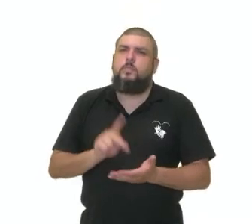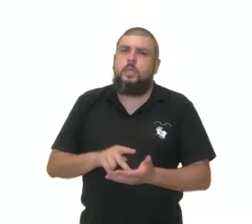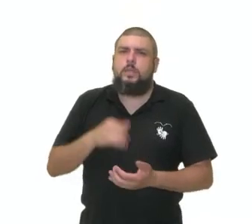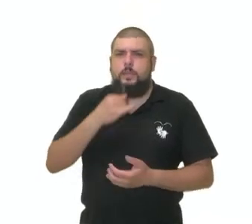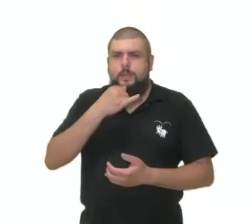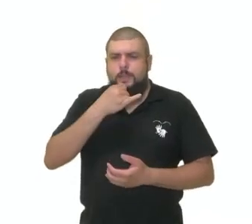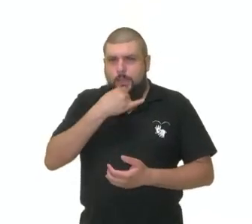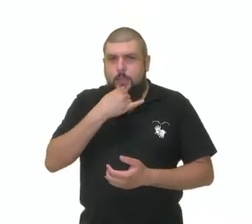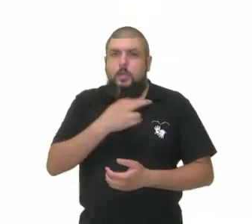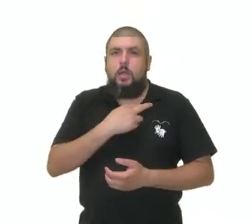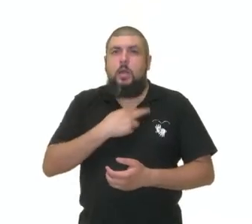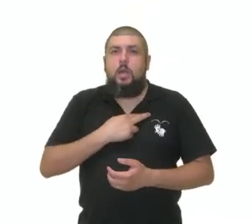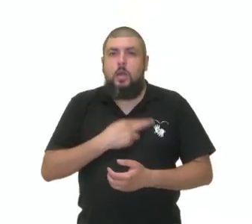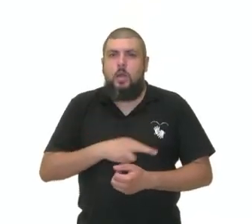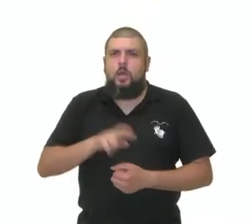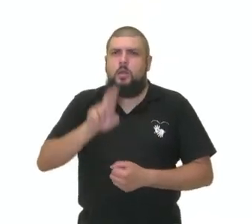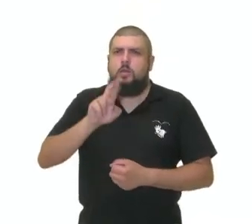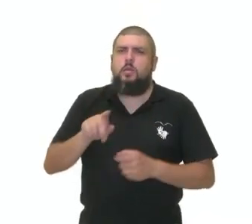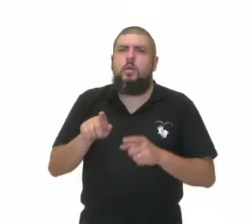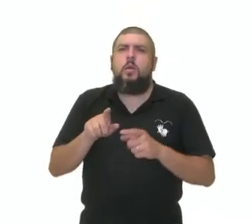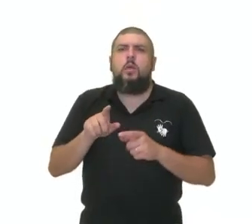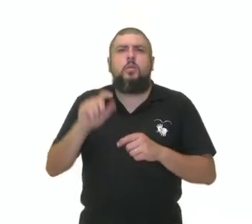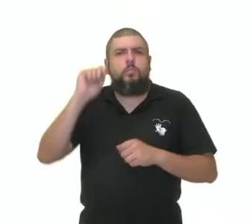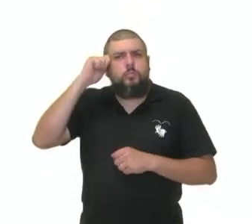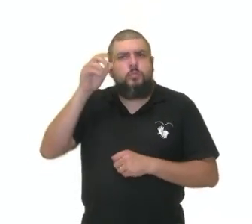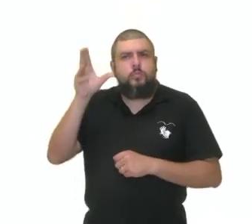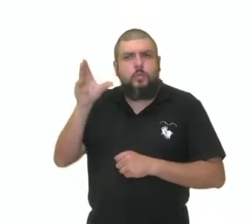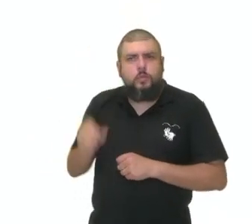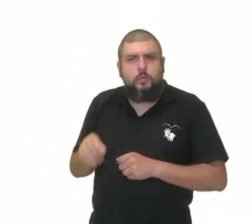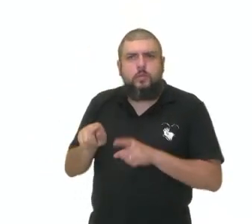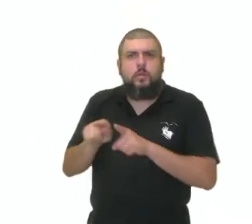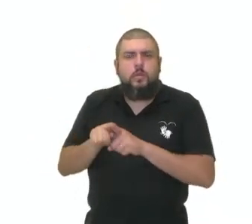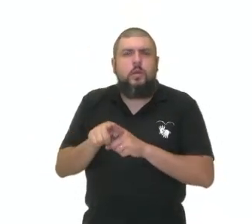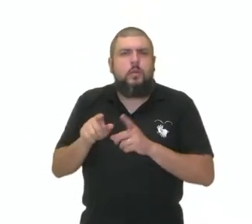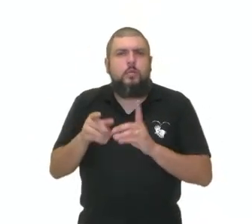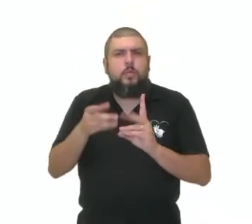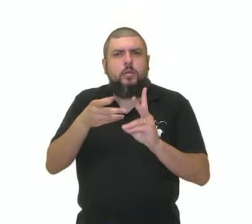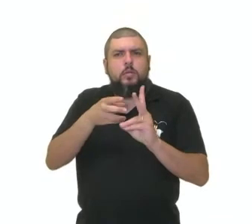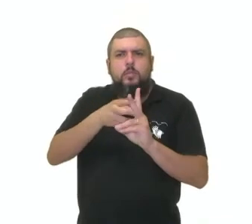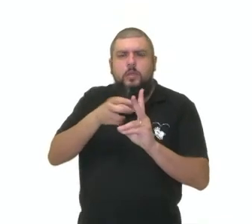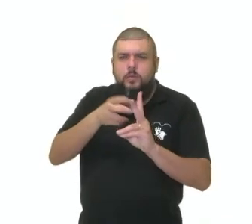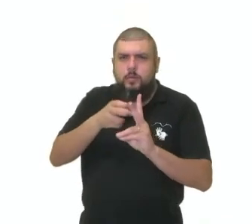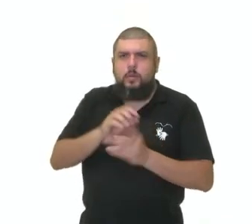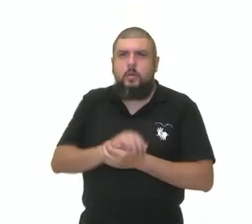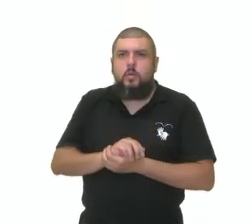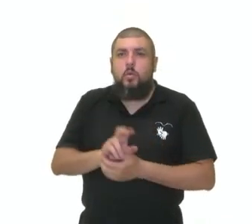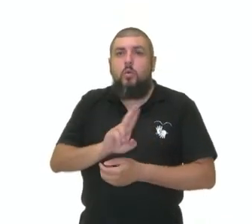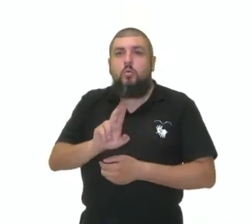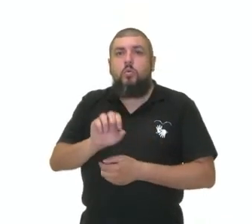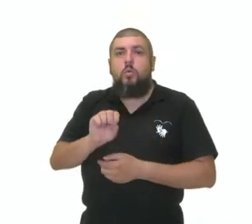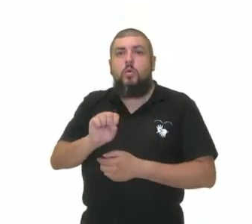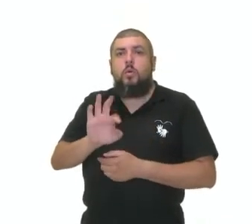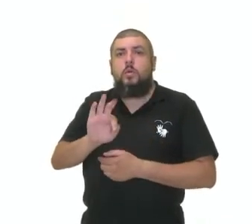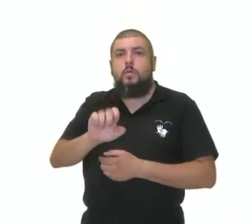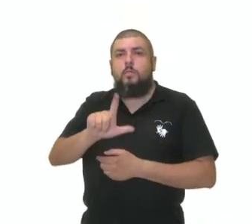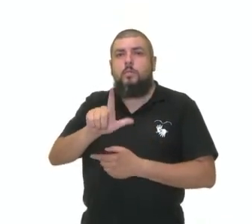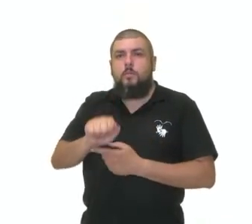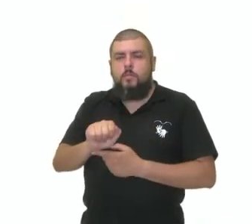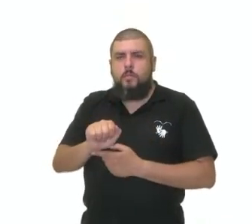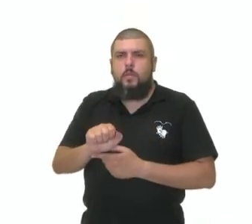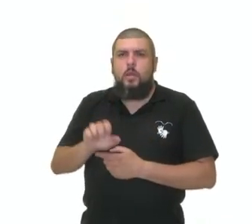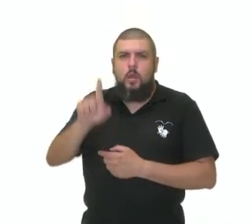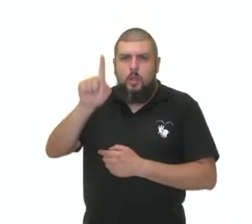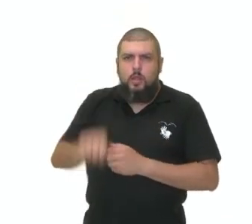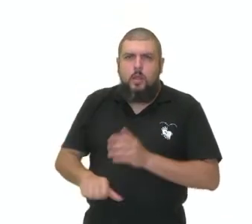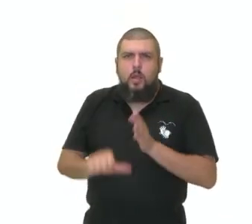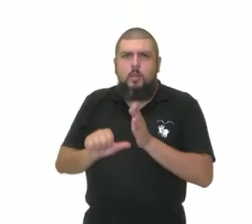matriz africana e indígena são as que mais sofrem preconceito no Brasil. A mãe Estela foi também a primeira Ialorixá a